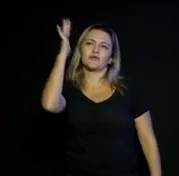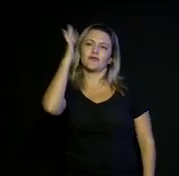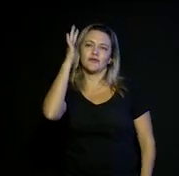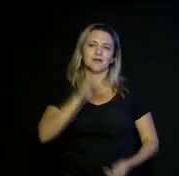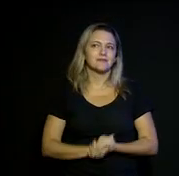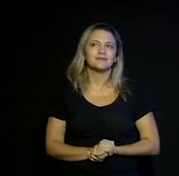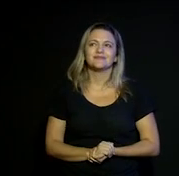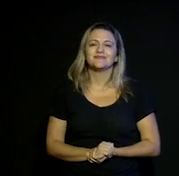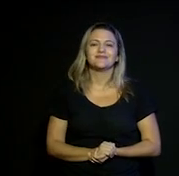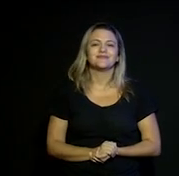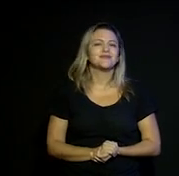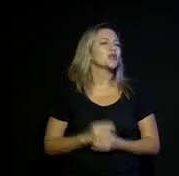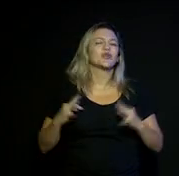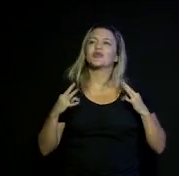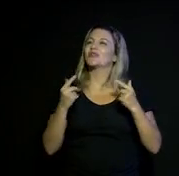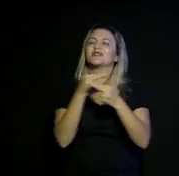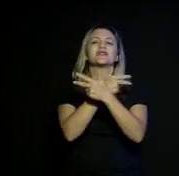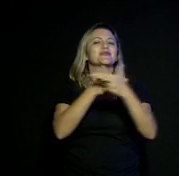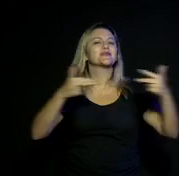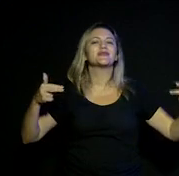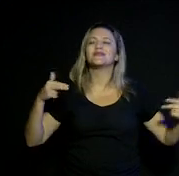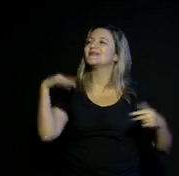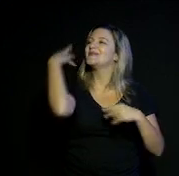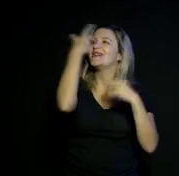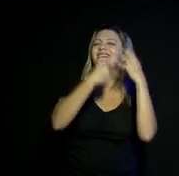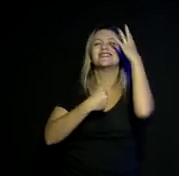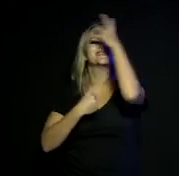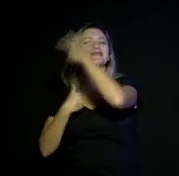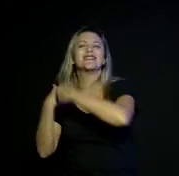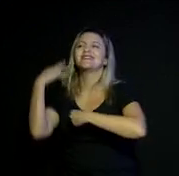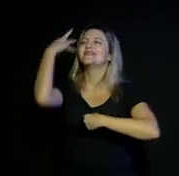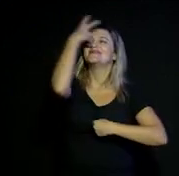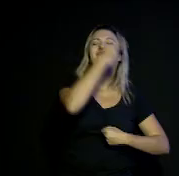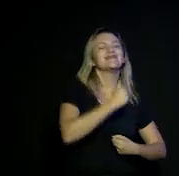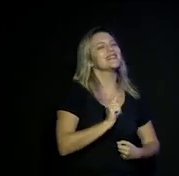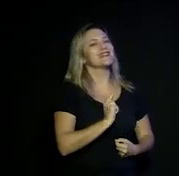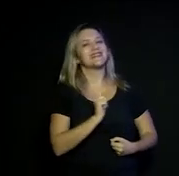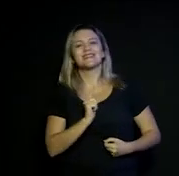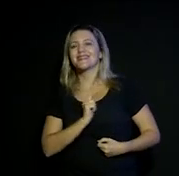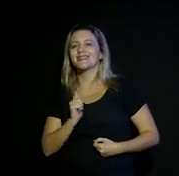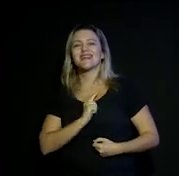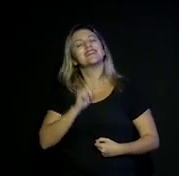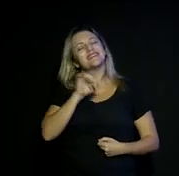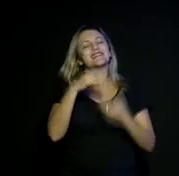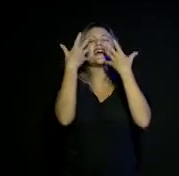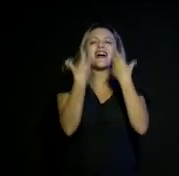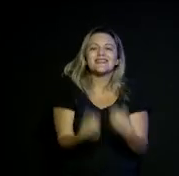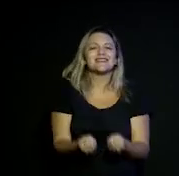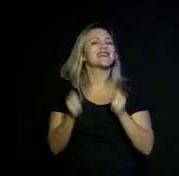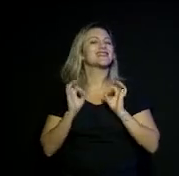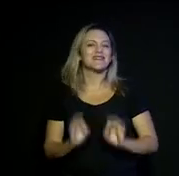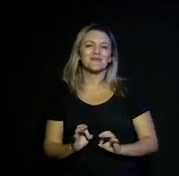Cada coisa se embeleza e se realiza ao ser o que é. Isso é uma coisa importante